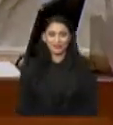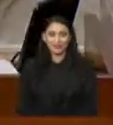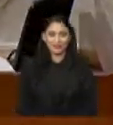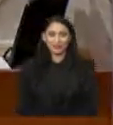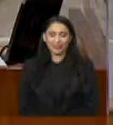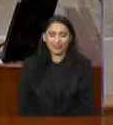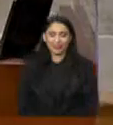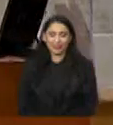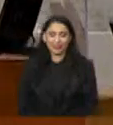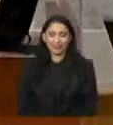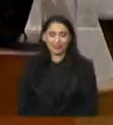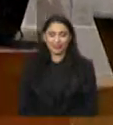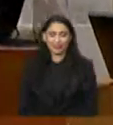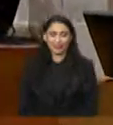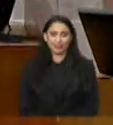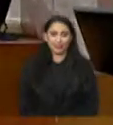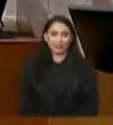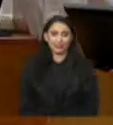a